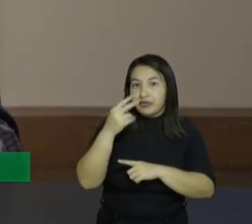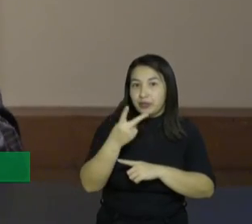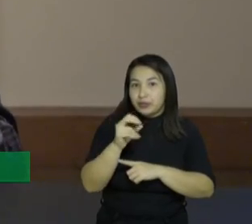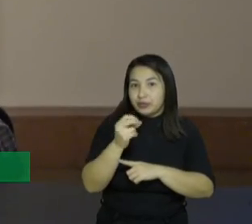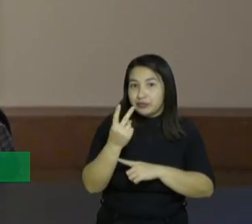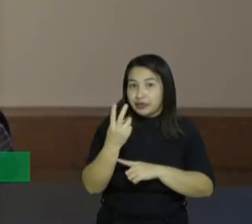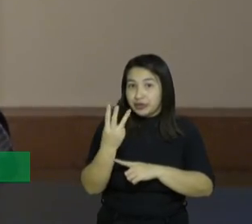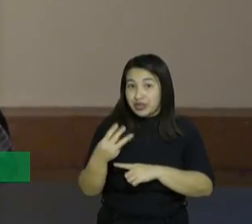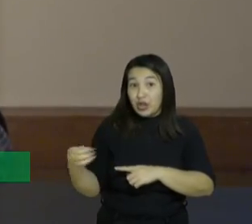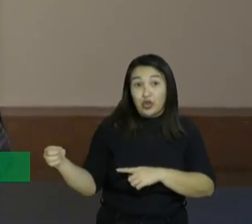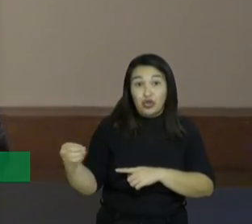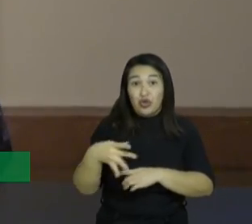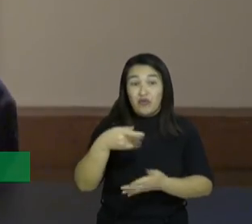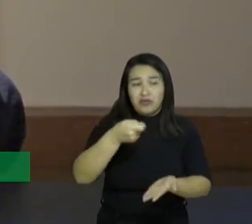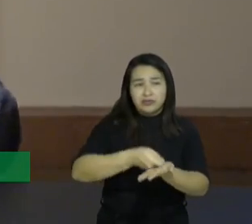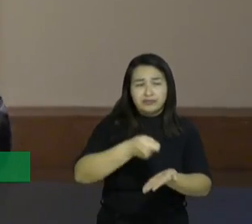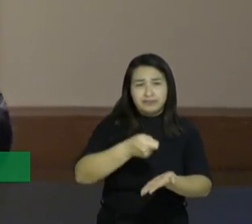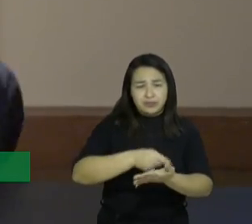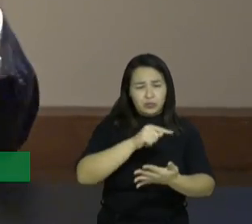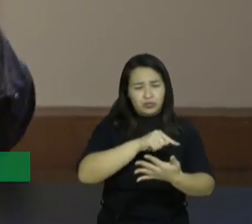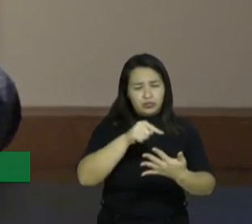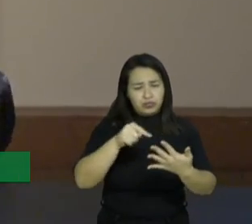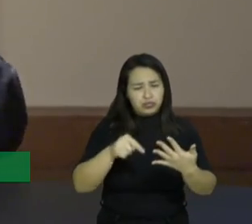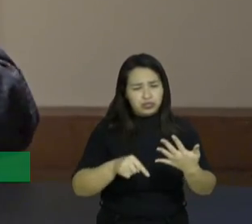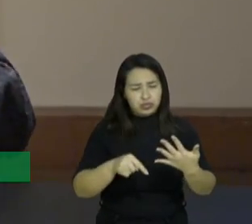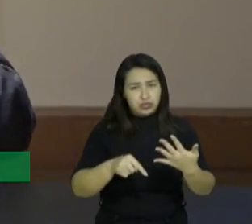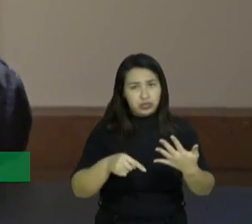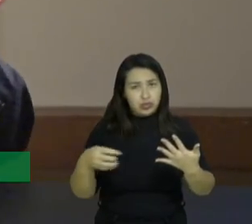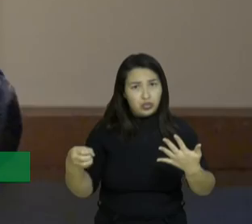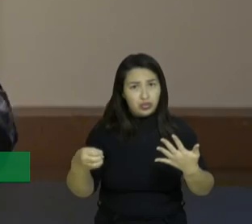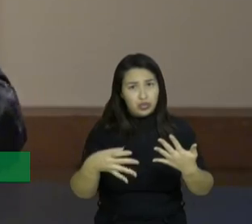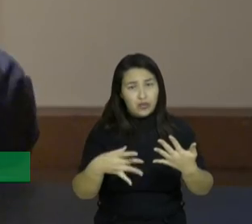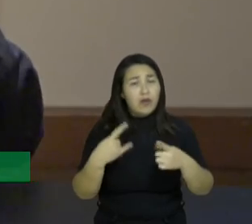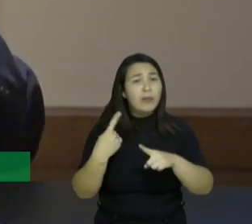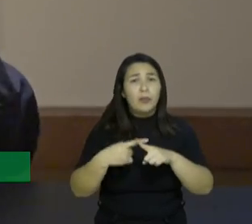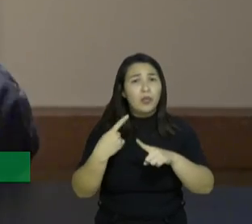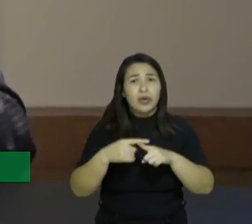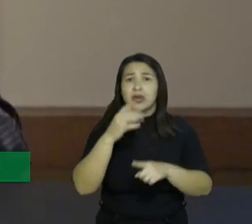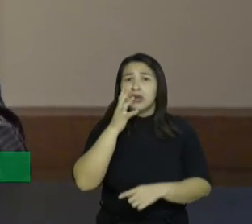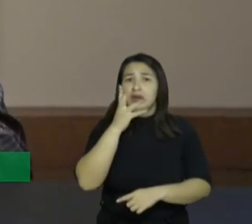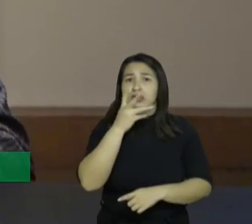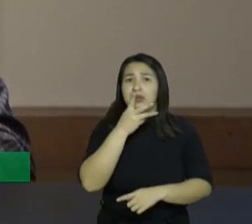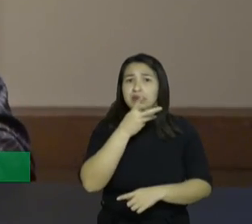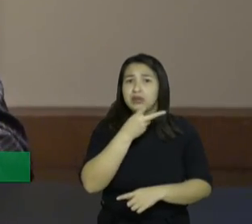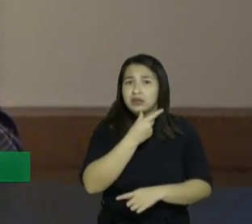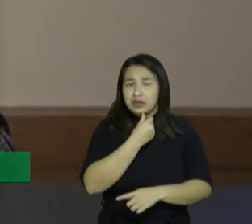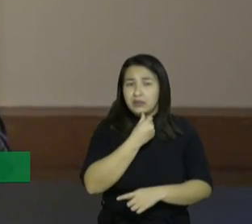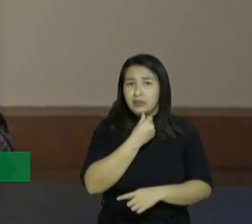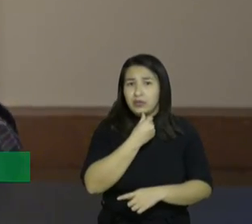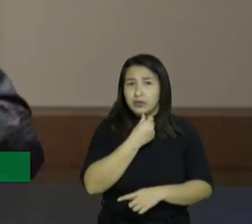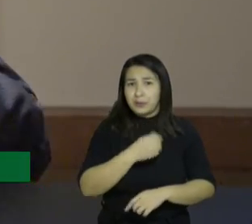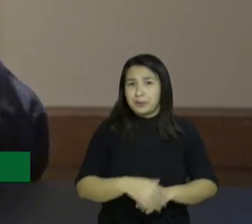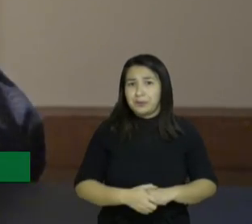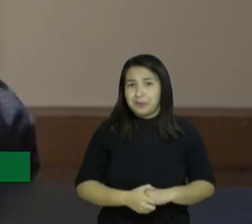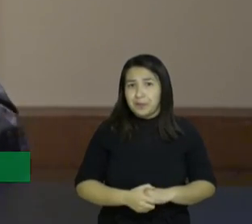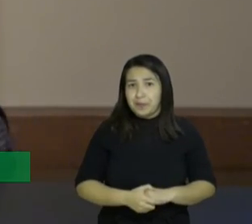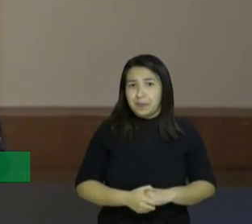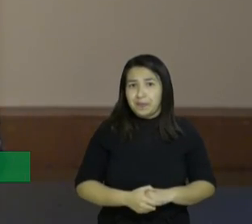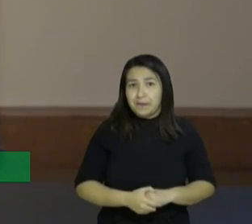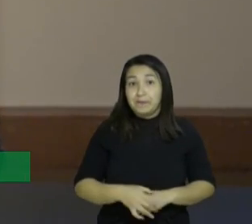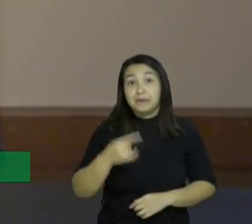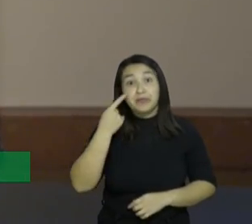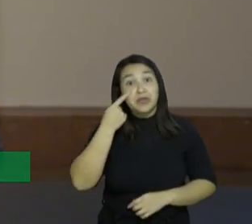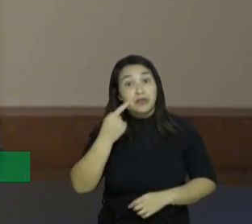novas exigências europeias né Inclusive essa explicação do por da demora dessa S letter surgir Porque como vimos